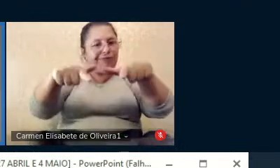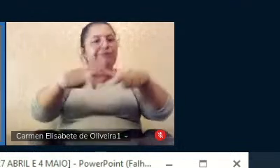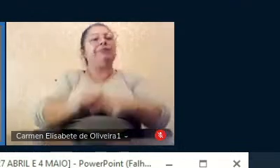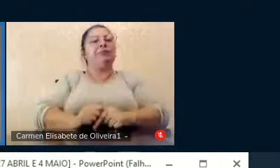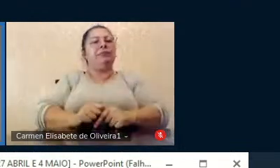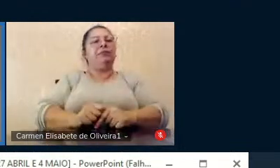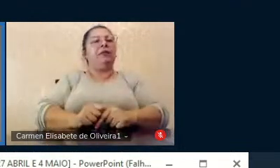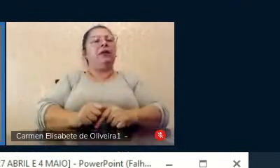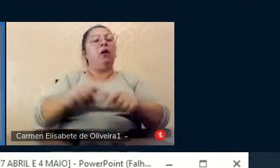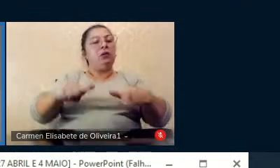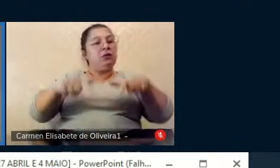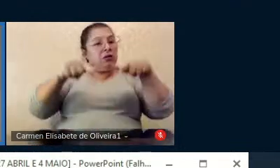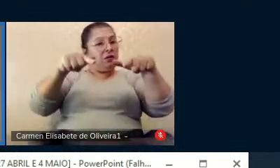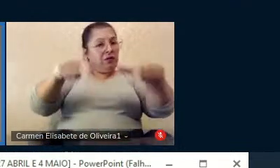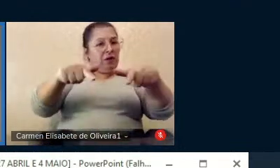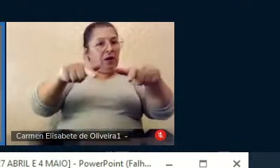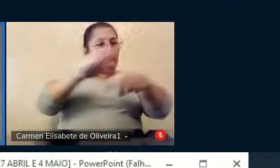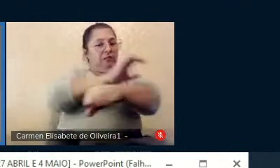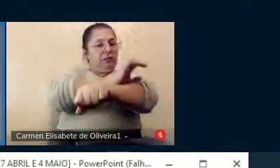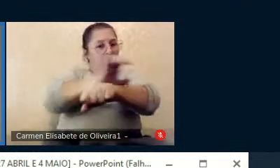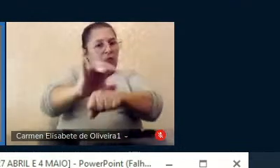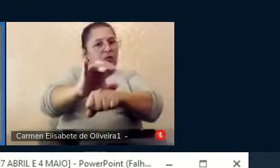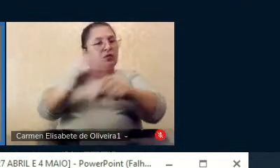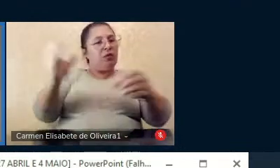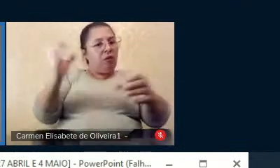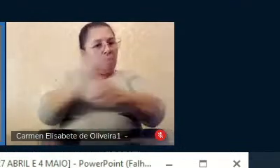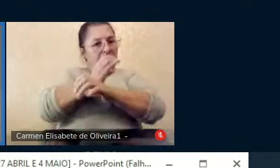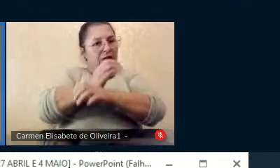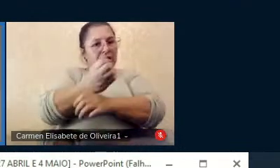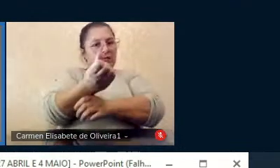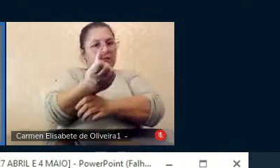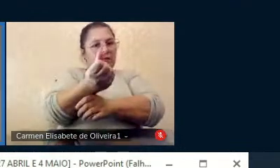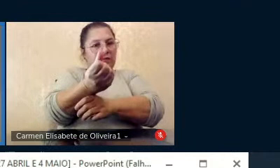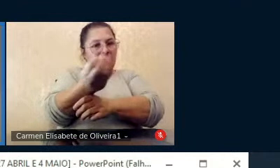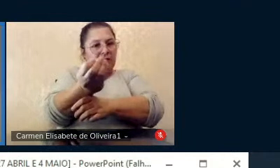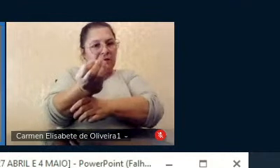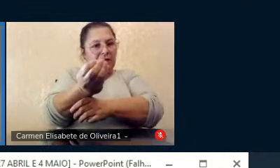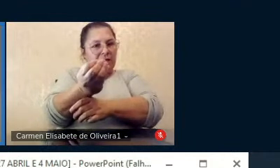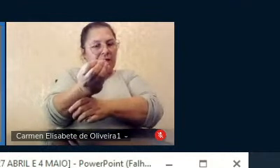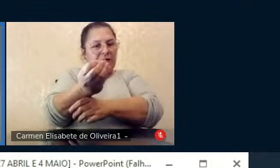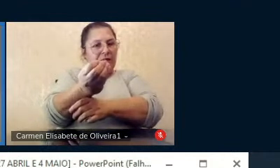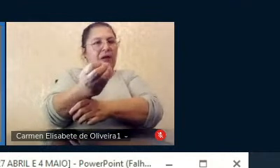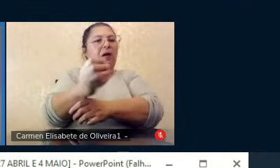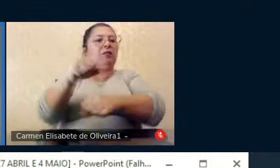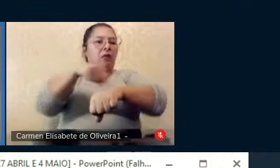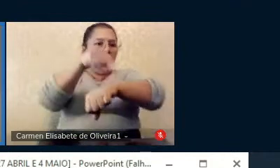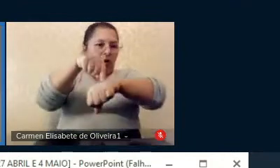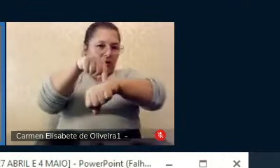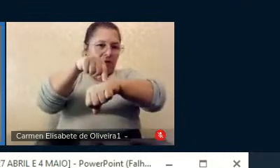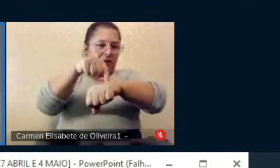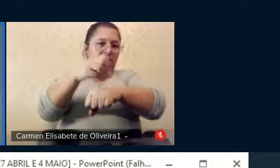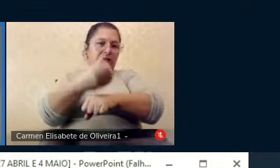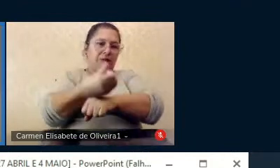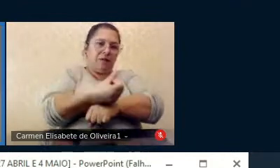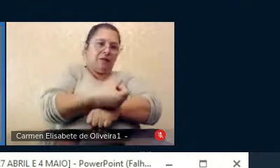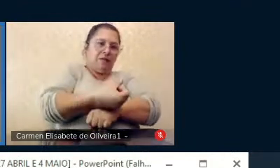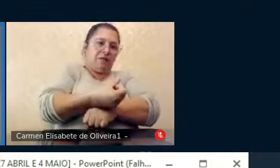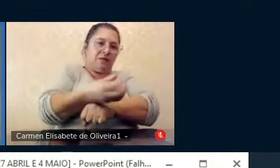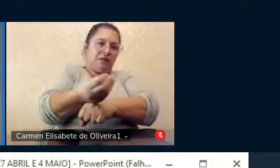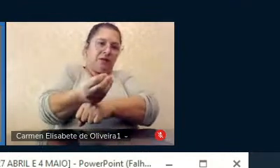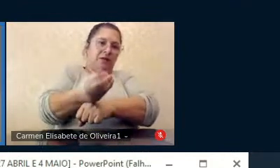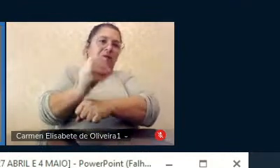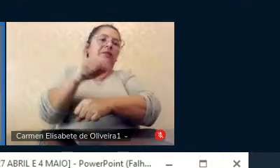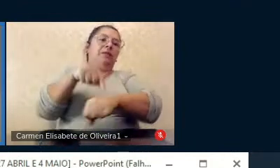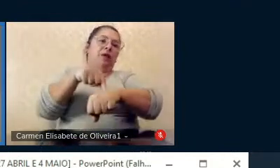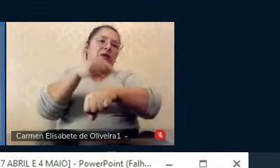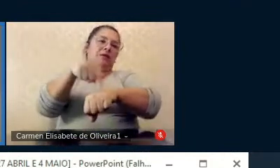a certificação, né, o curso total é de 60 horas, mas o certificado vai ser